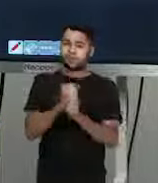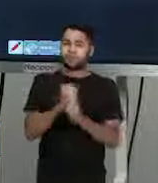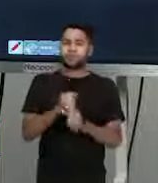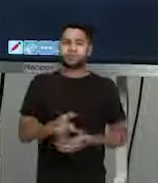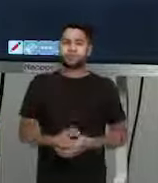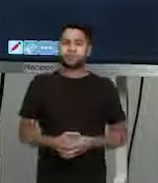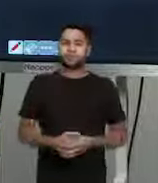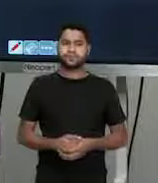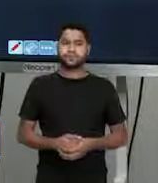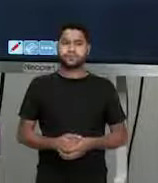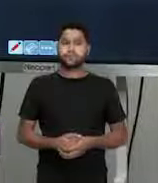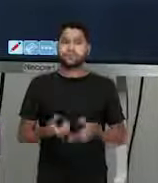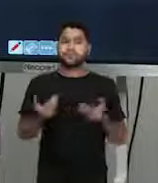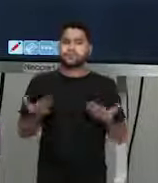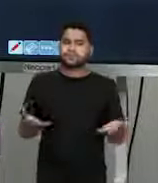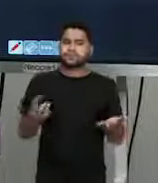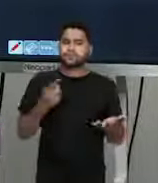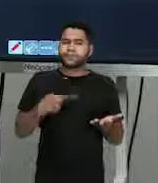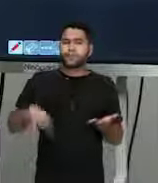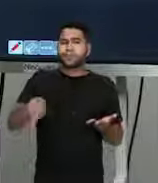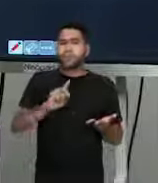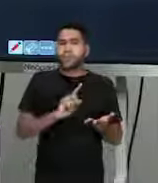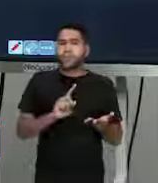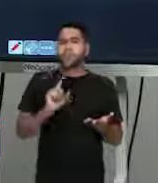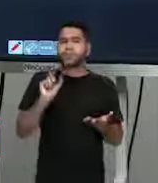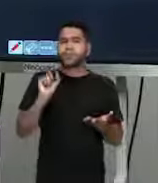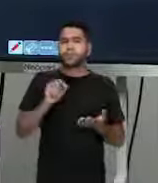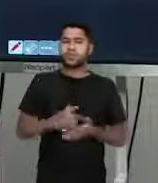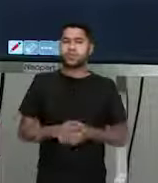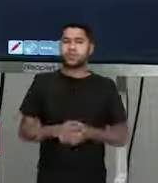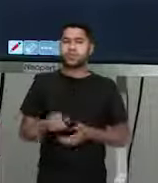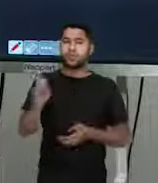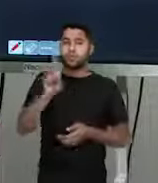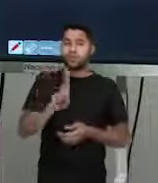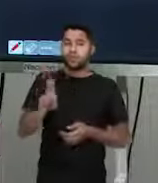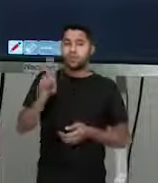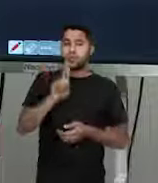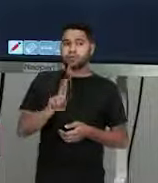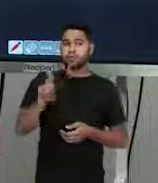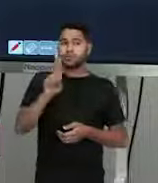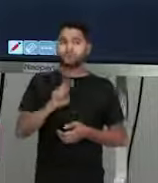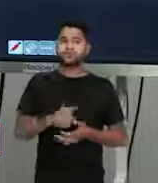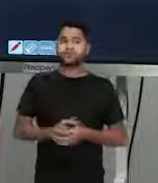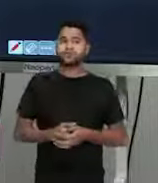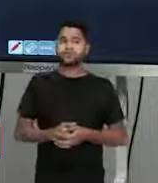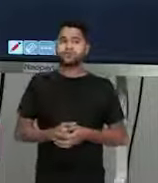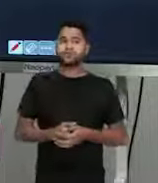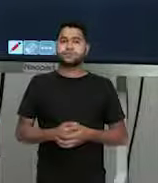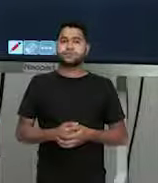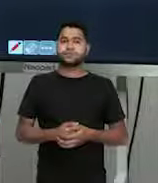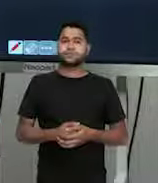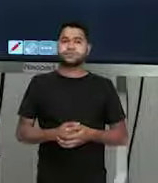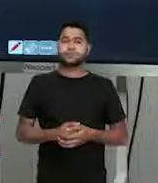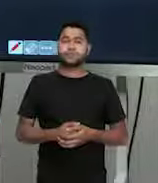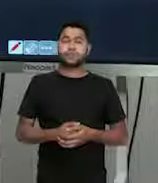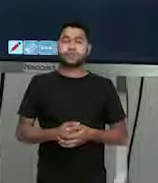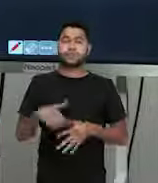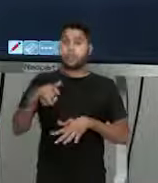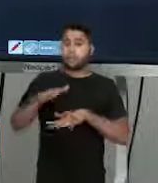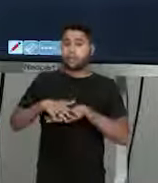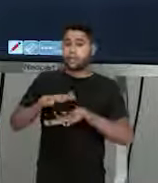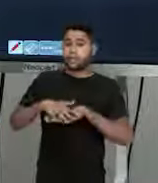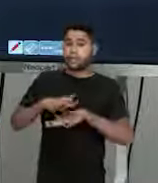rendimento. Então, nós vamos utilizar a expressão